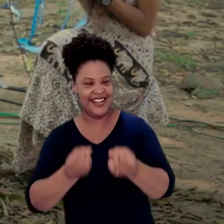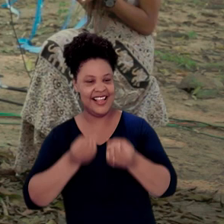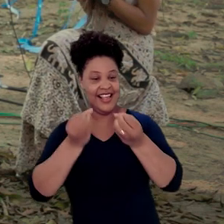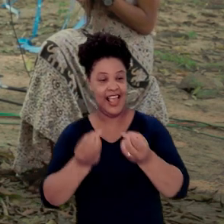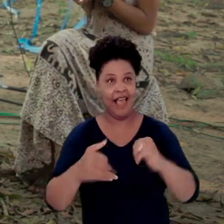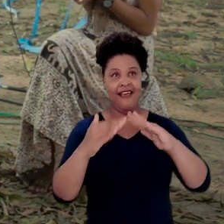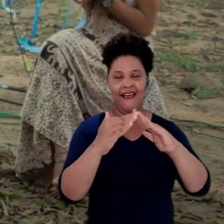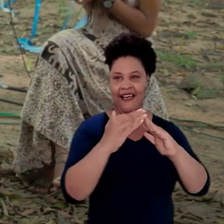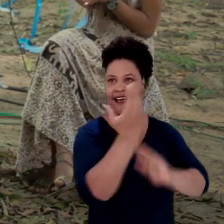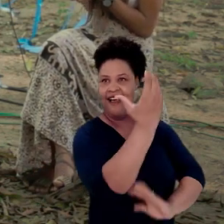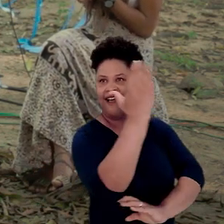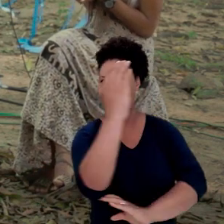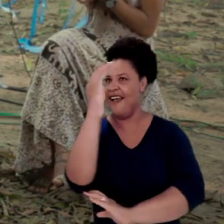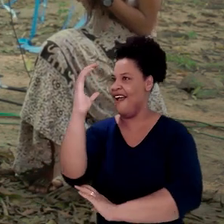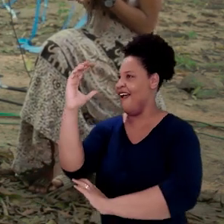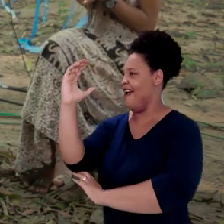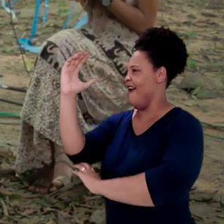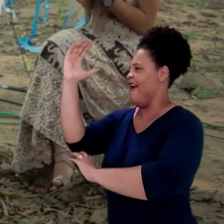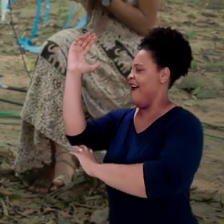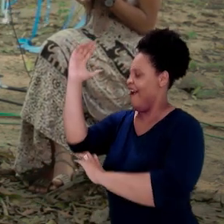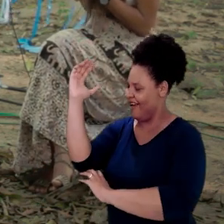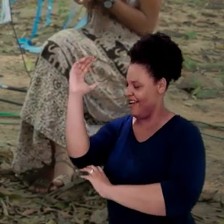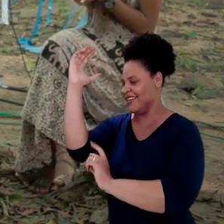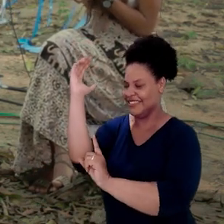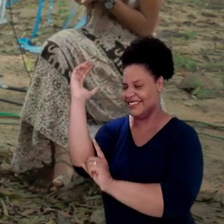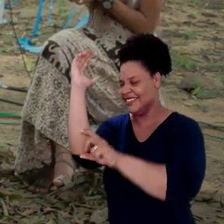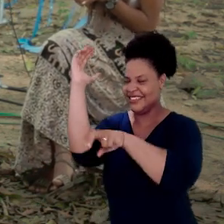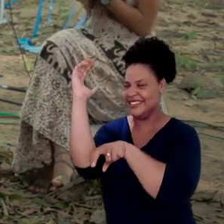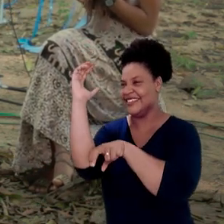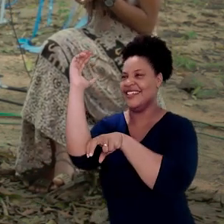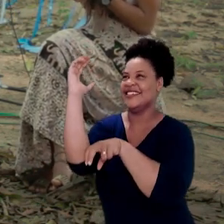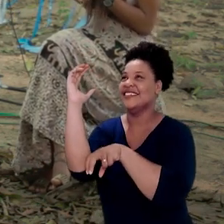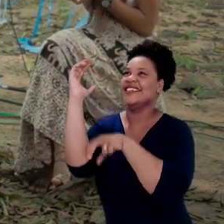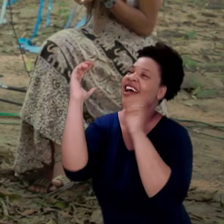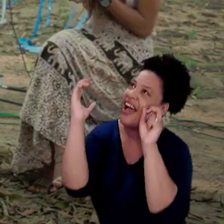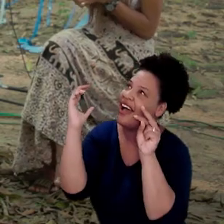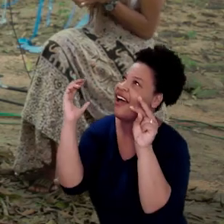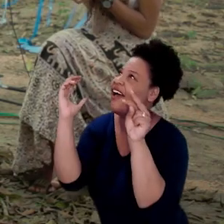Ora embaixo da arueira, onde a sanhaço vem brincar, céu azul e